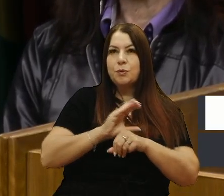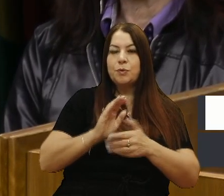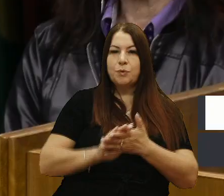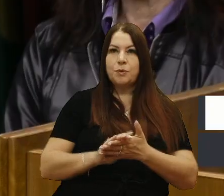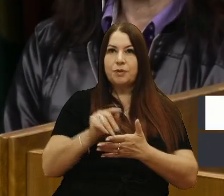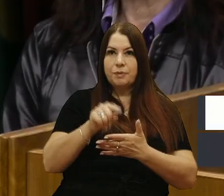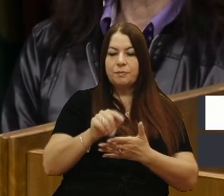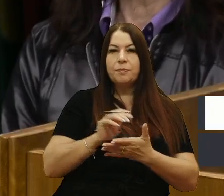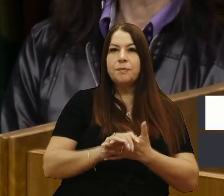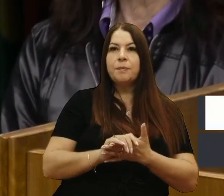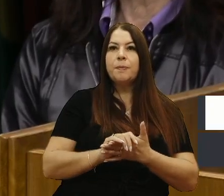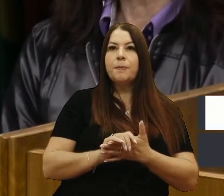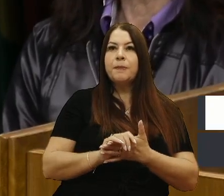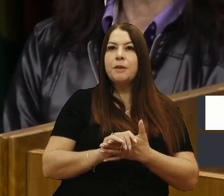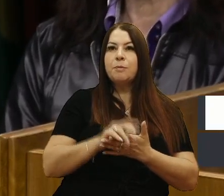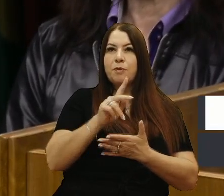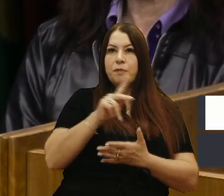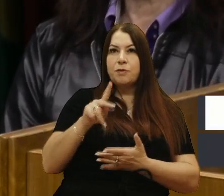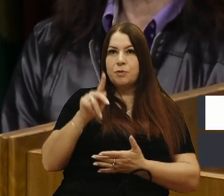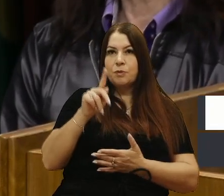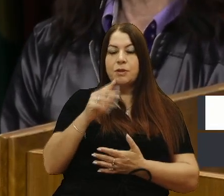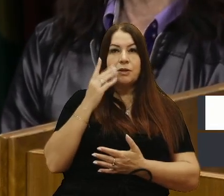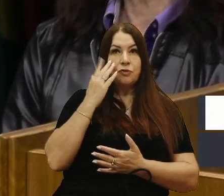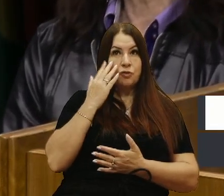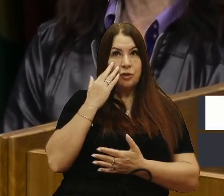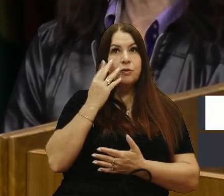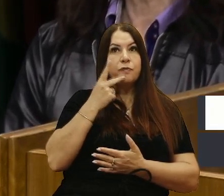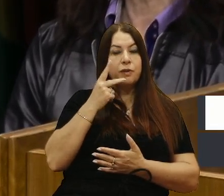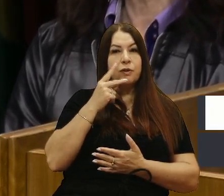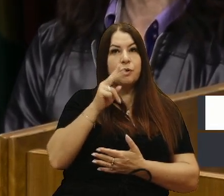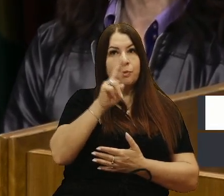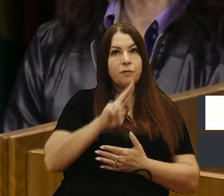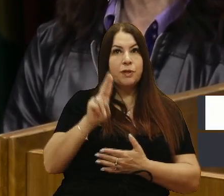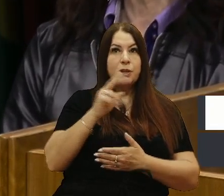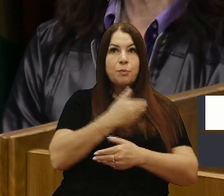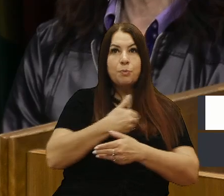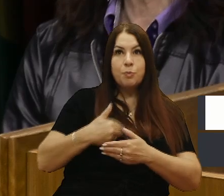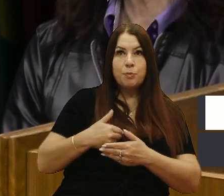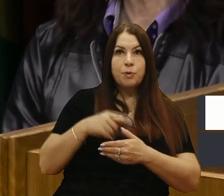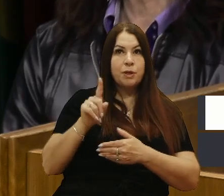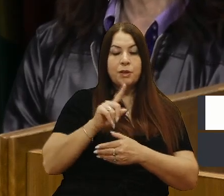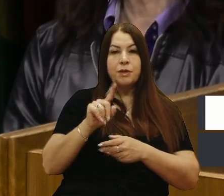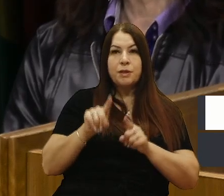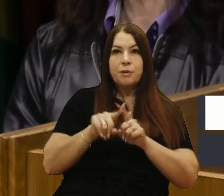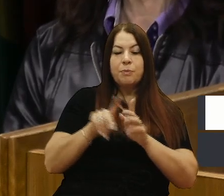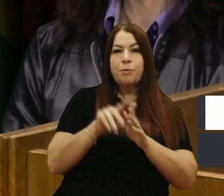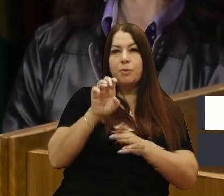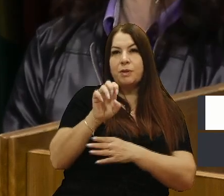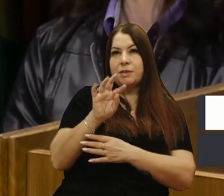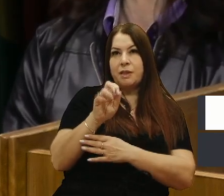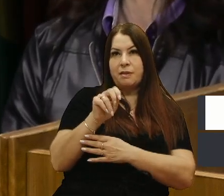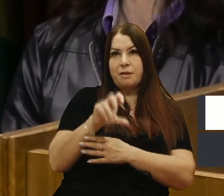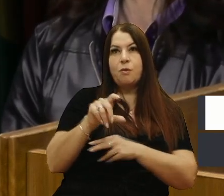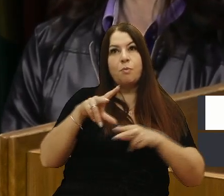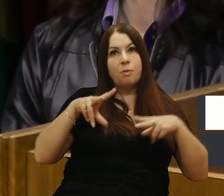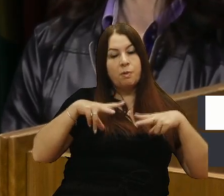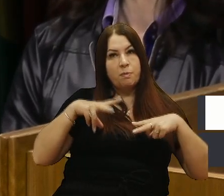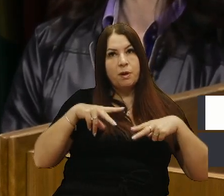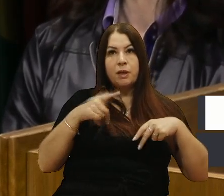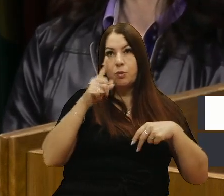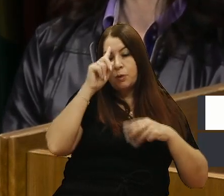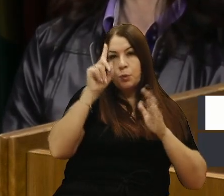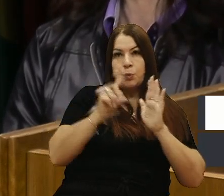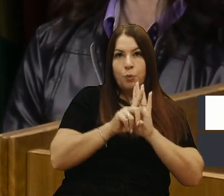da UX. O professor Gelson costuma falar que é uma universidade pública, não estatal, mas uma universidade privada sem proprietário.